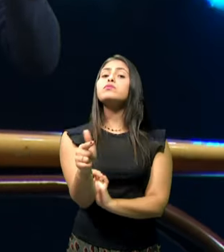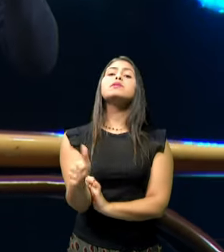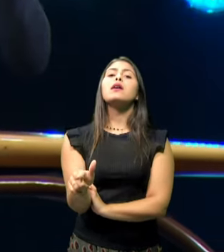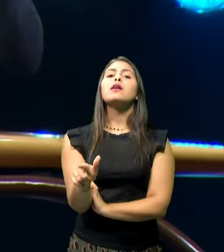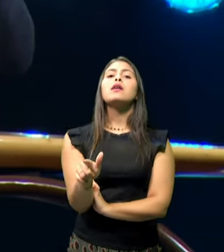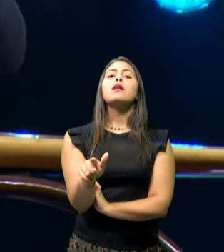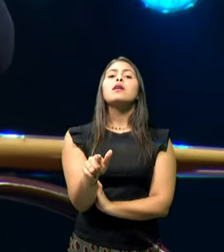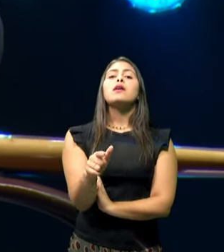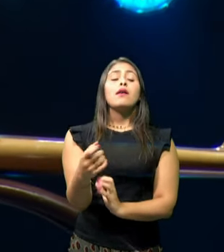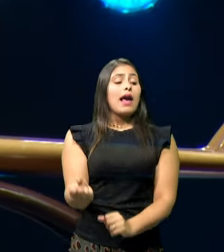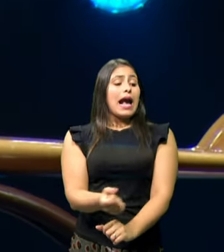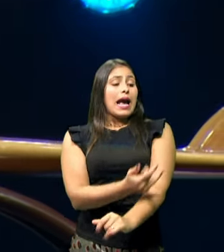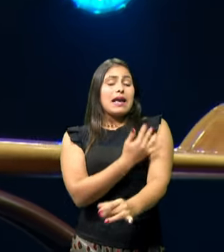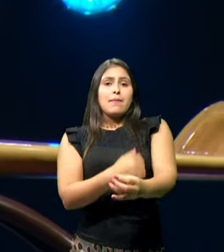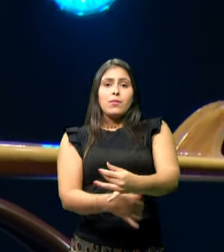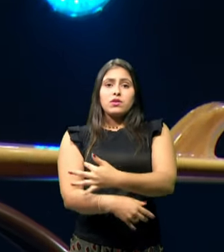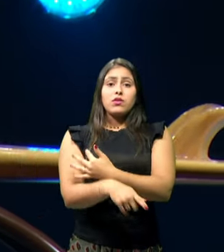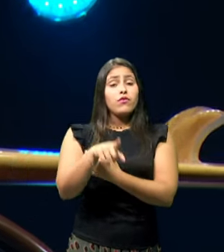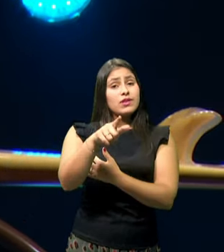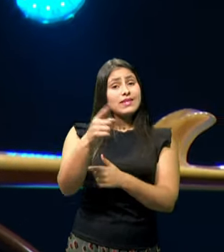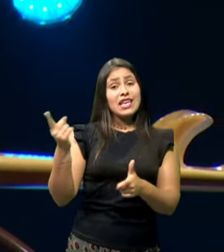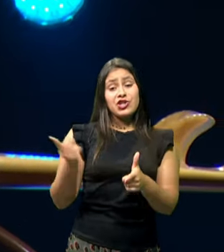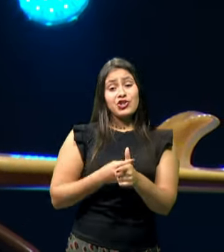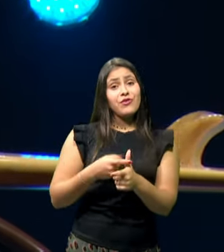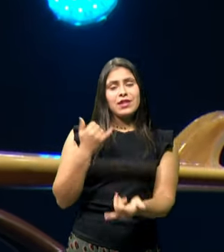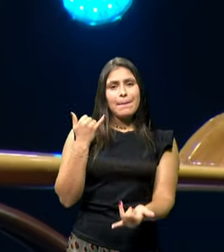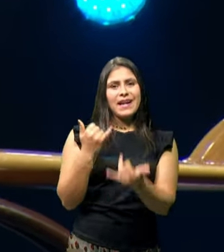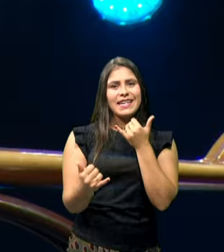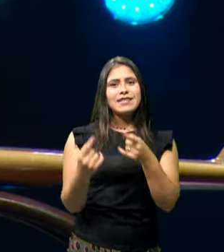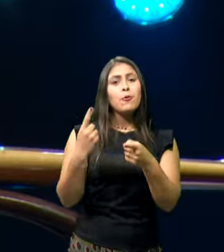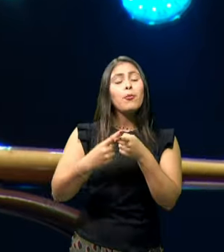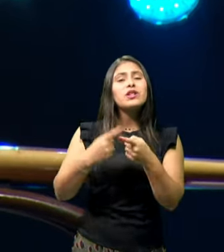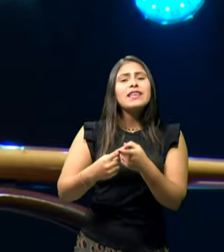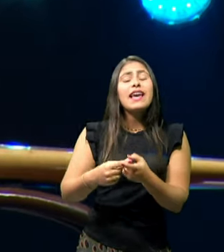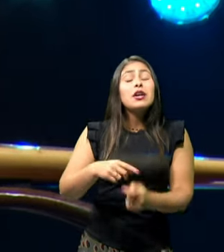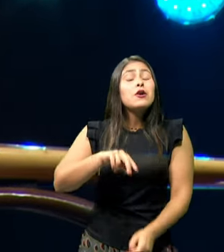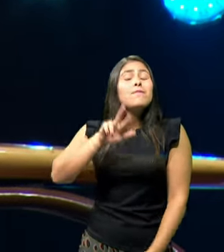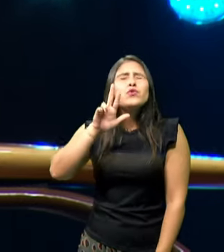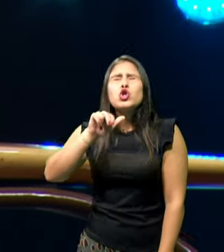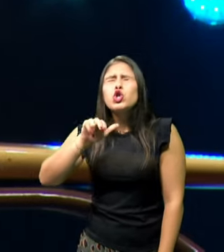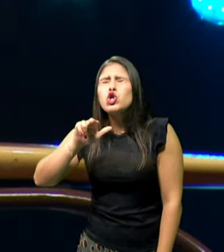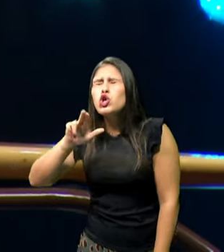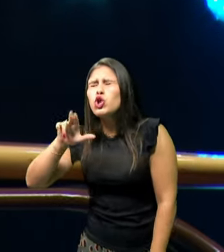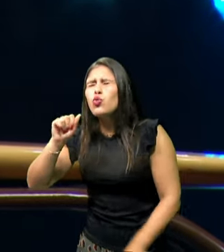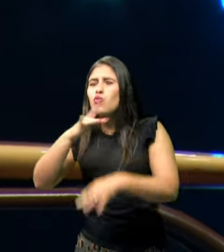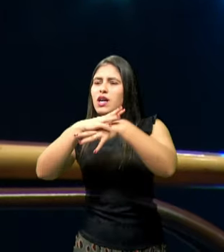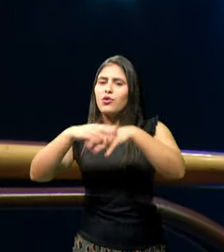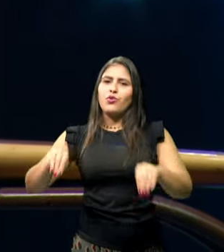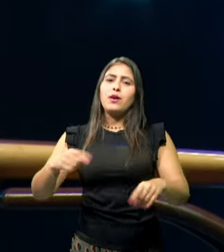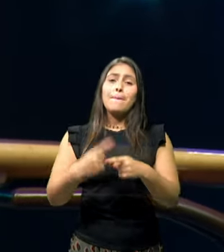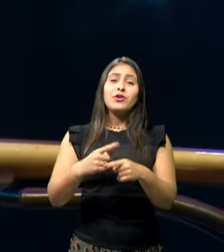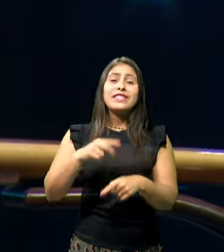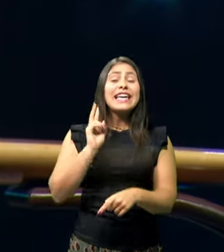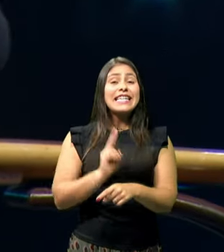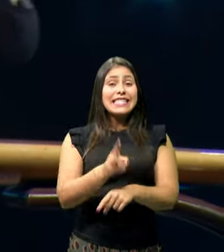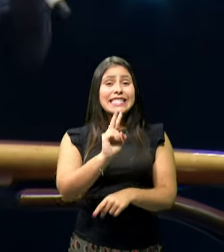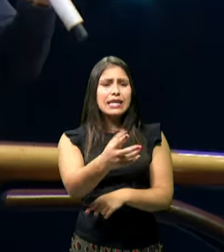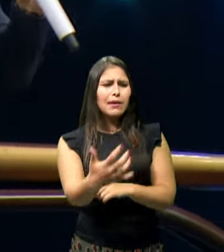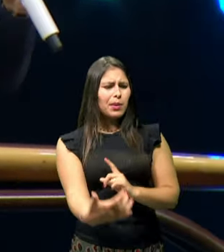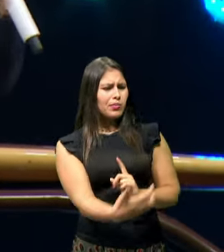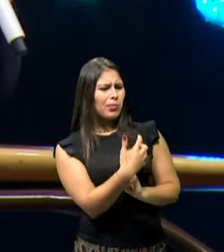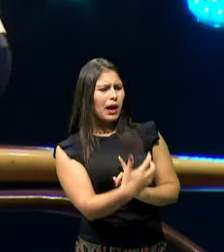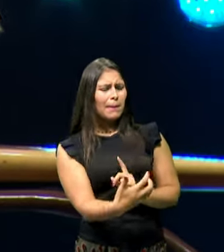caixa emocional fica em devedor. É uma ferida que não cura. E toda hora, qualquer questão negativa emocional